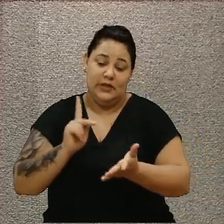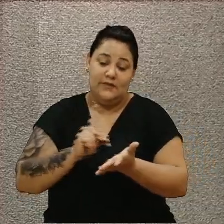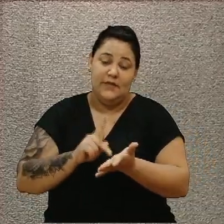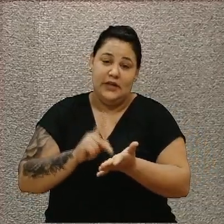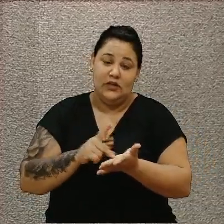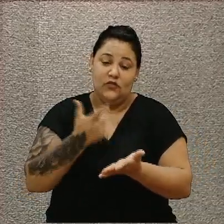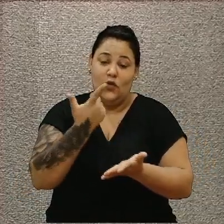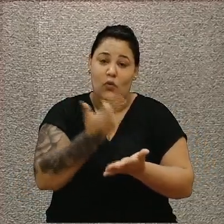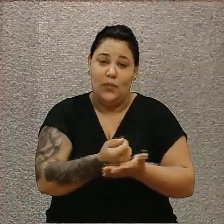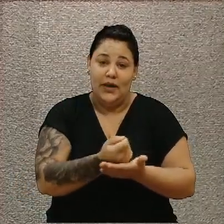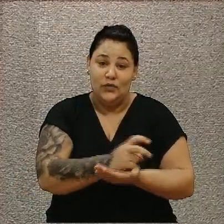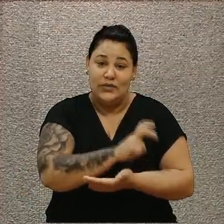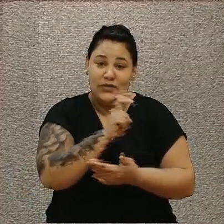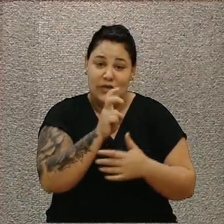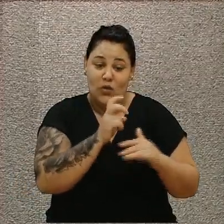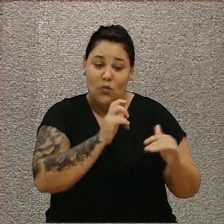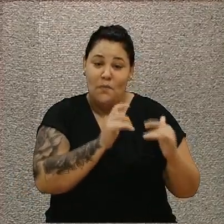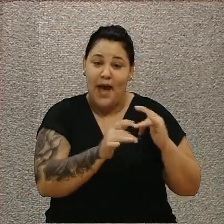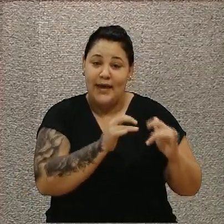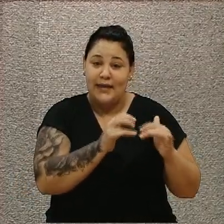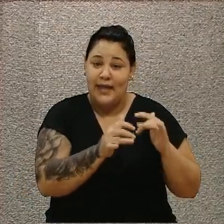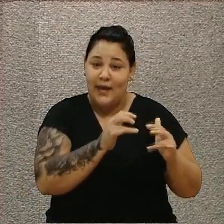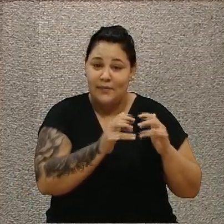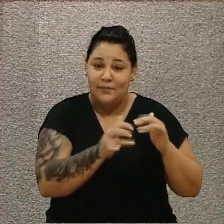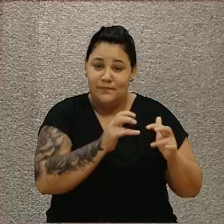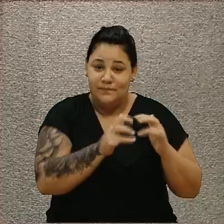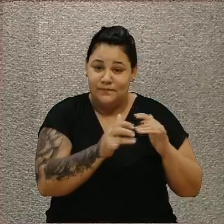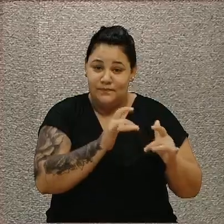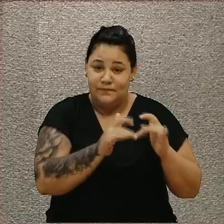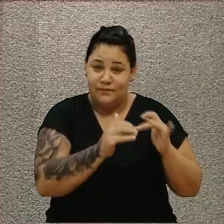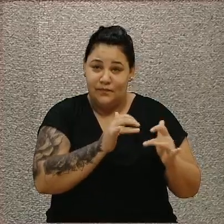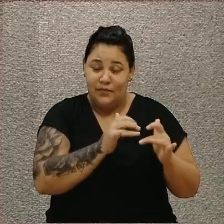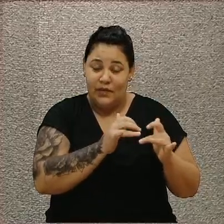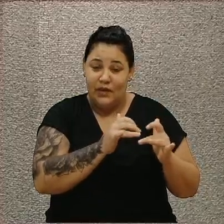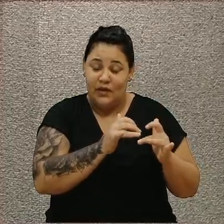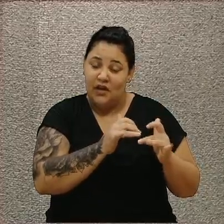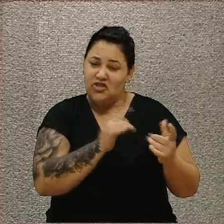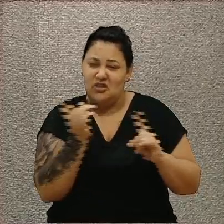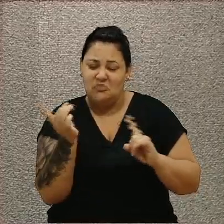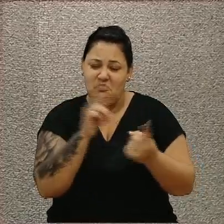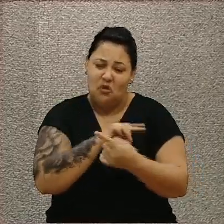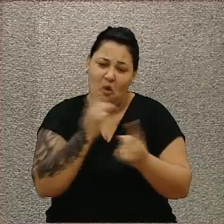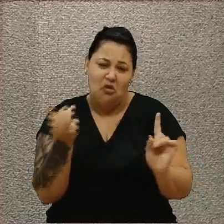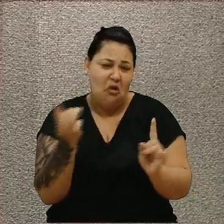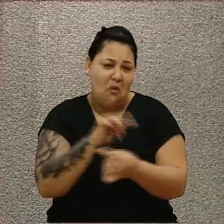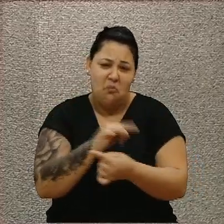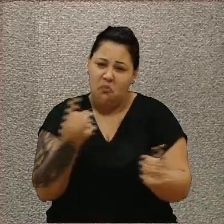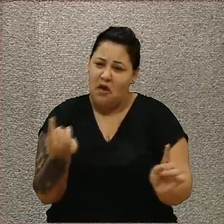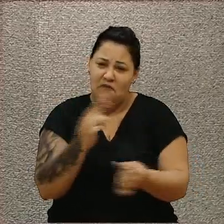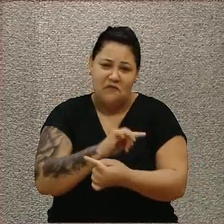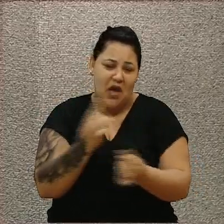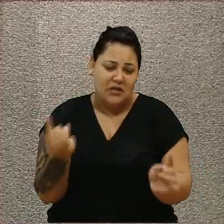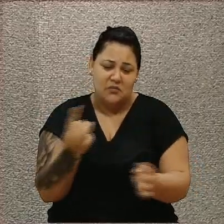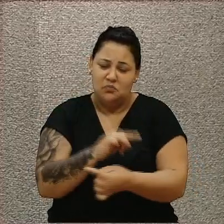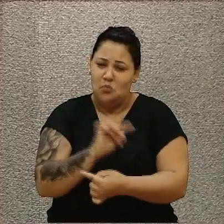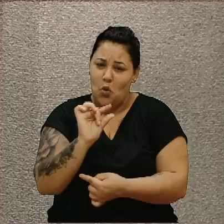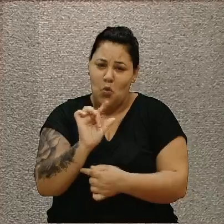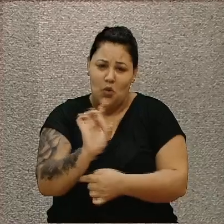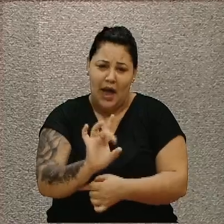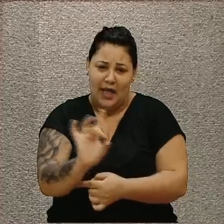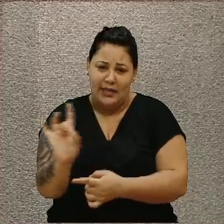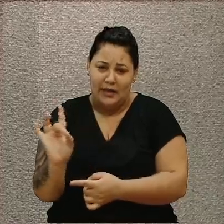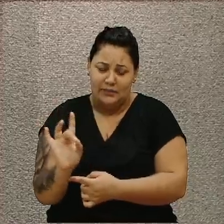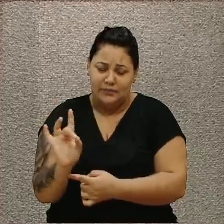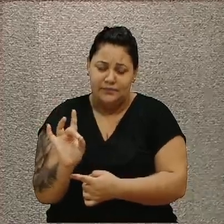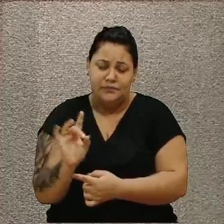5 máquinas dessas, tá? Elas provavelmente se revezavam, né? E aí se